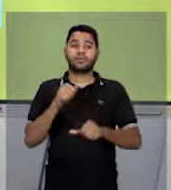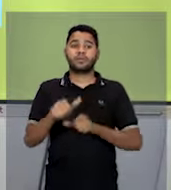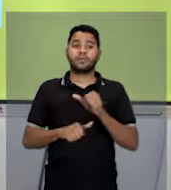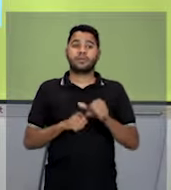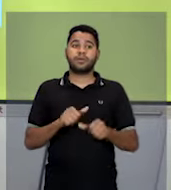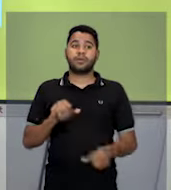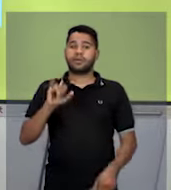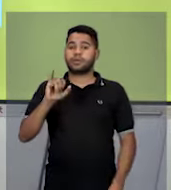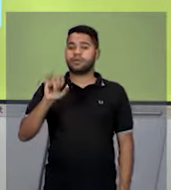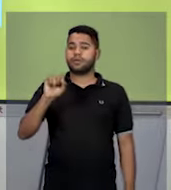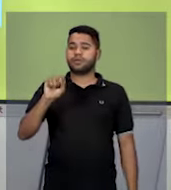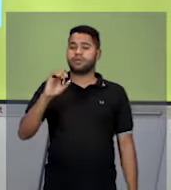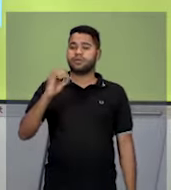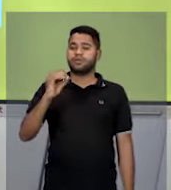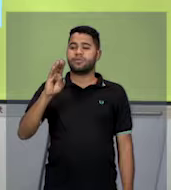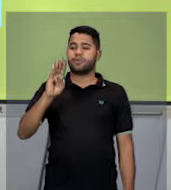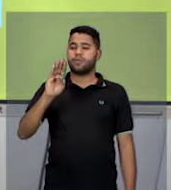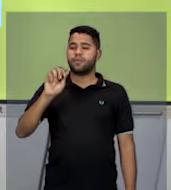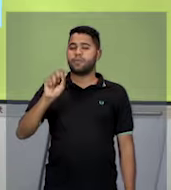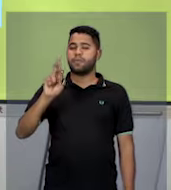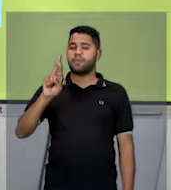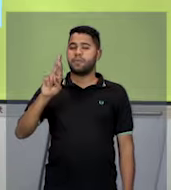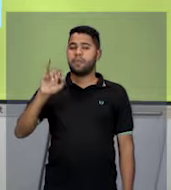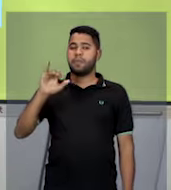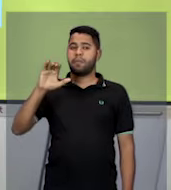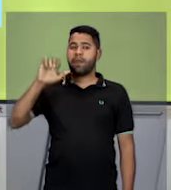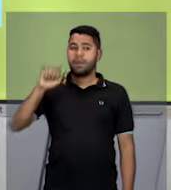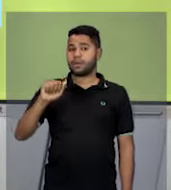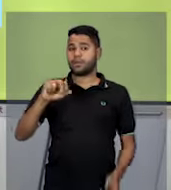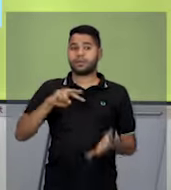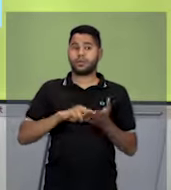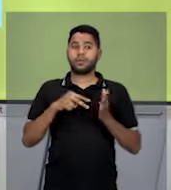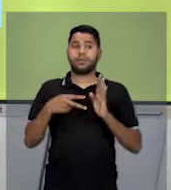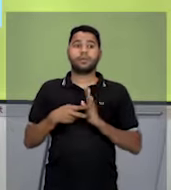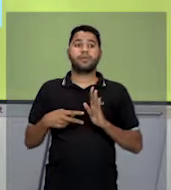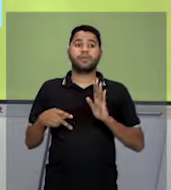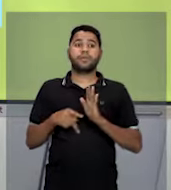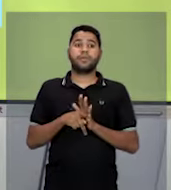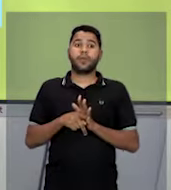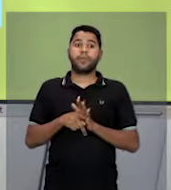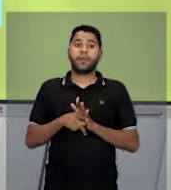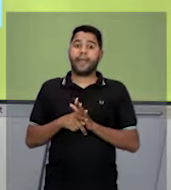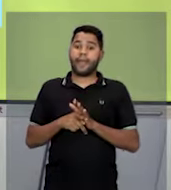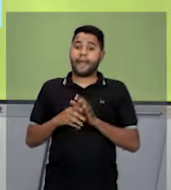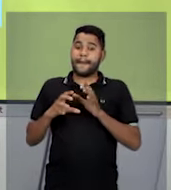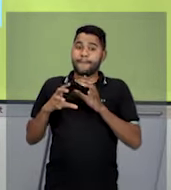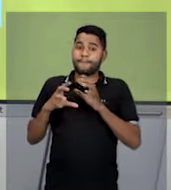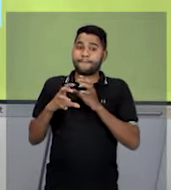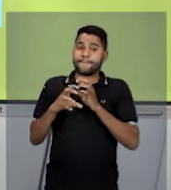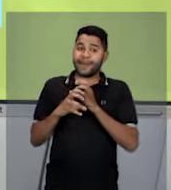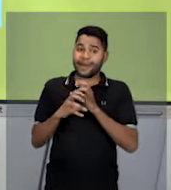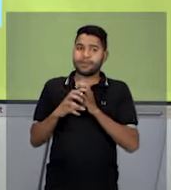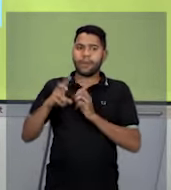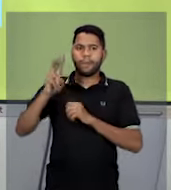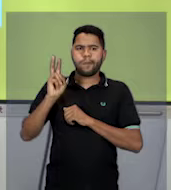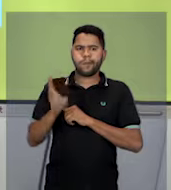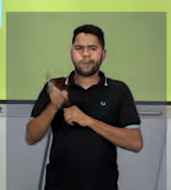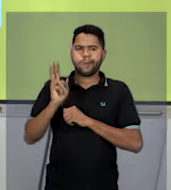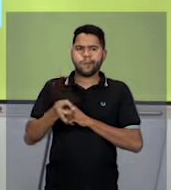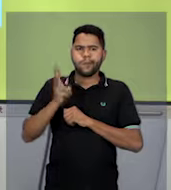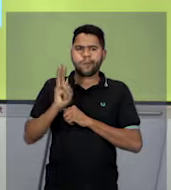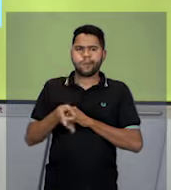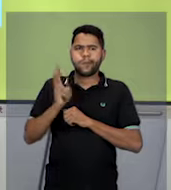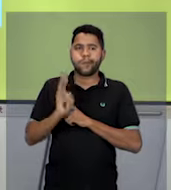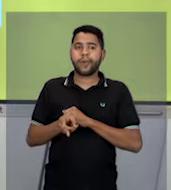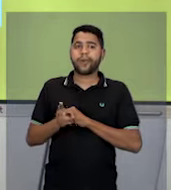transformação isobárica. A transformação isobárica quer dizer pressão constante. O que acontece quando a pressão